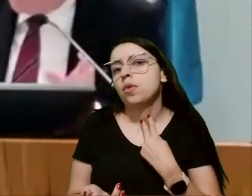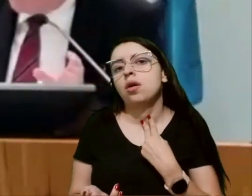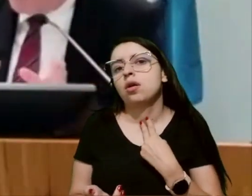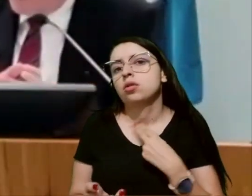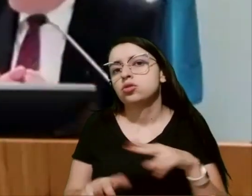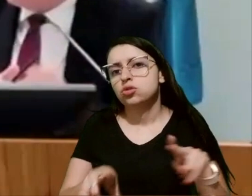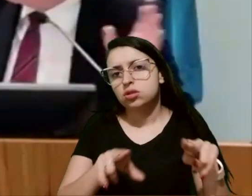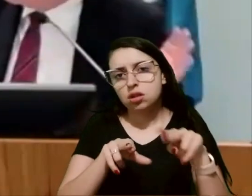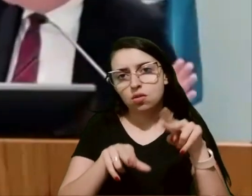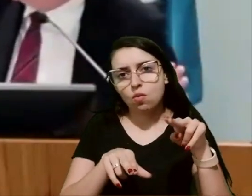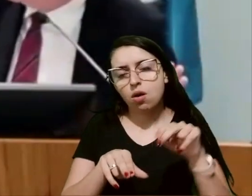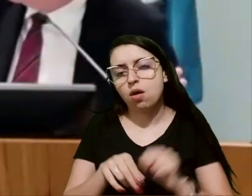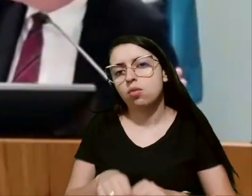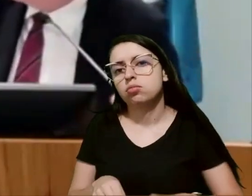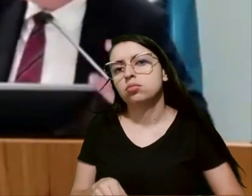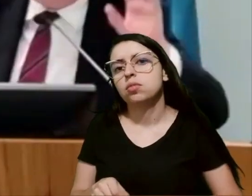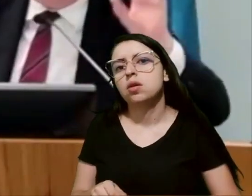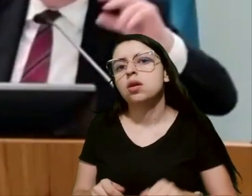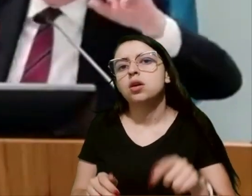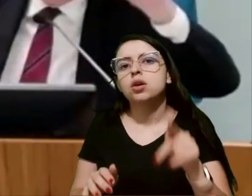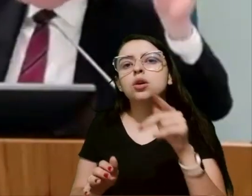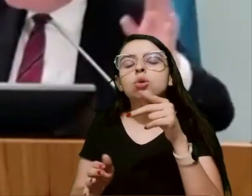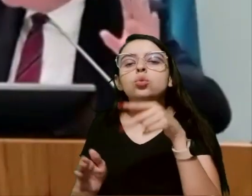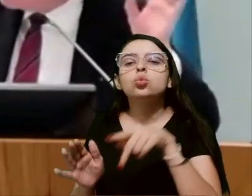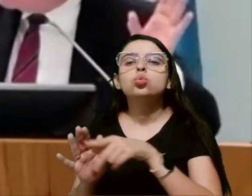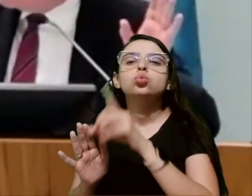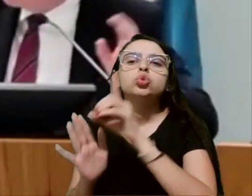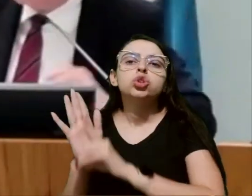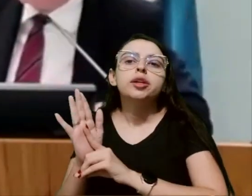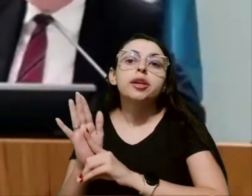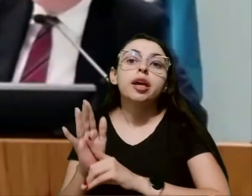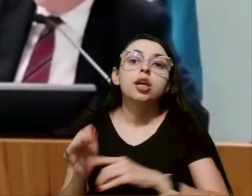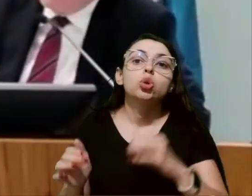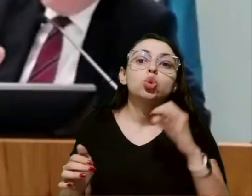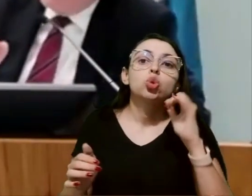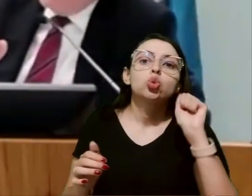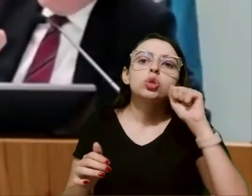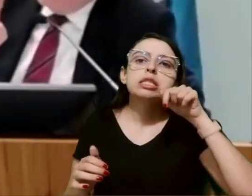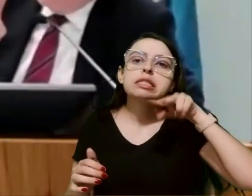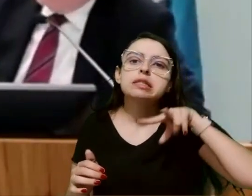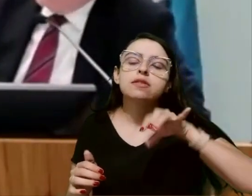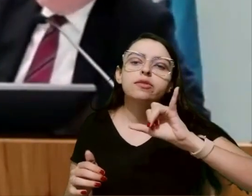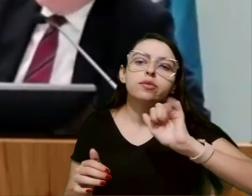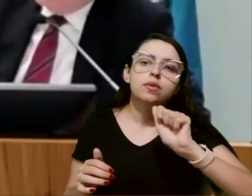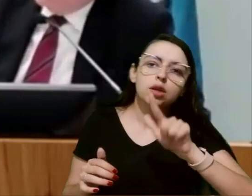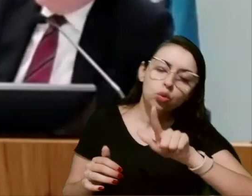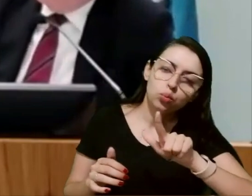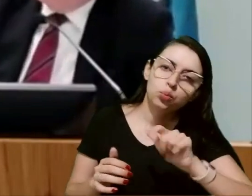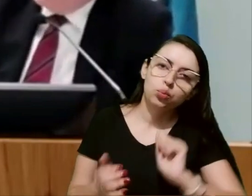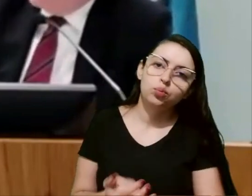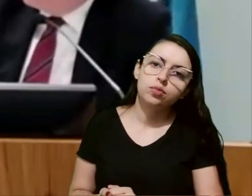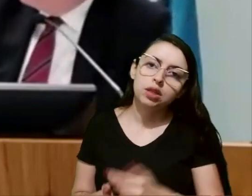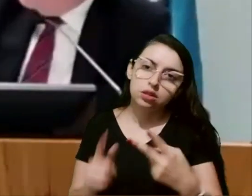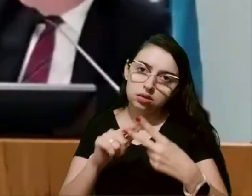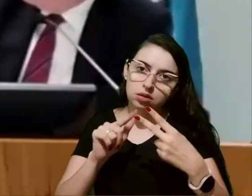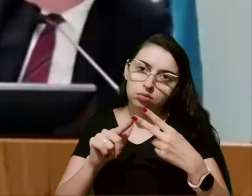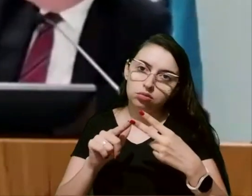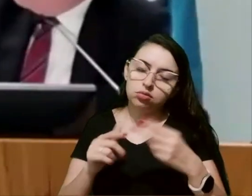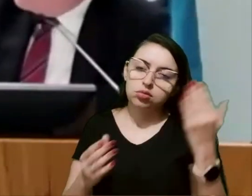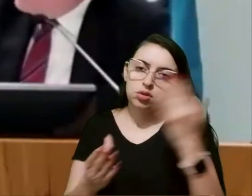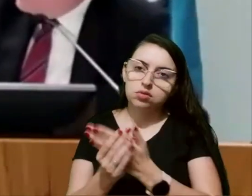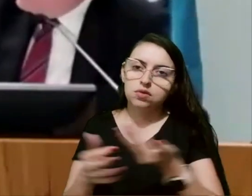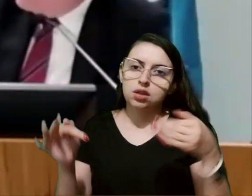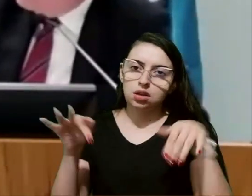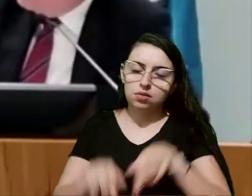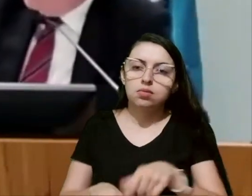ser semelhantes ao que se faz em direito na área civil, vamos chamar no âmbito geral. Porque uma sentença penal, ela tem, na verdade, são